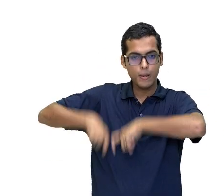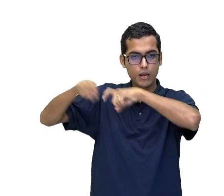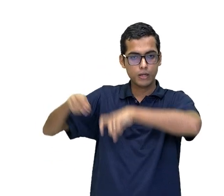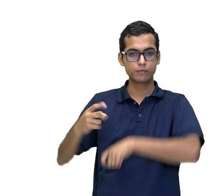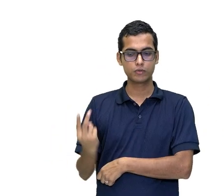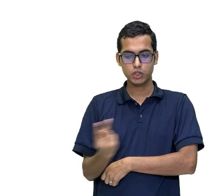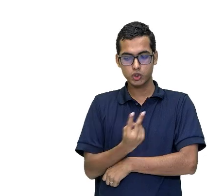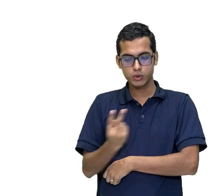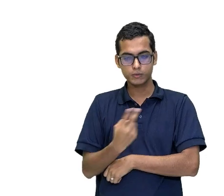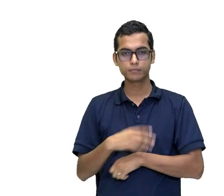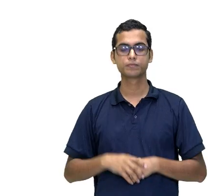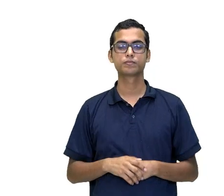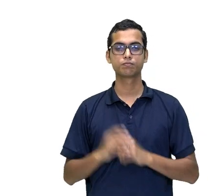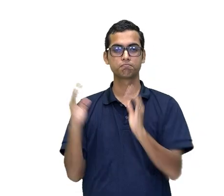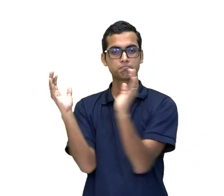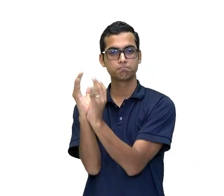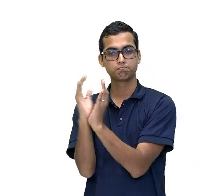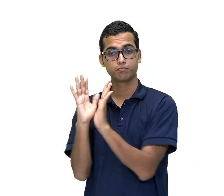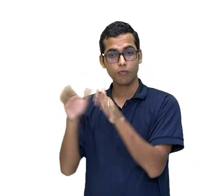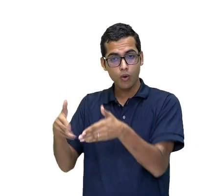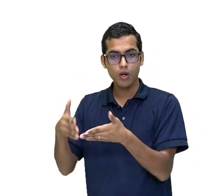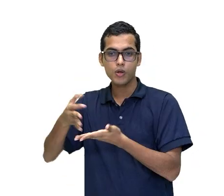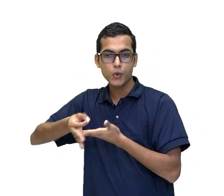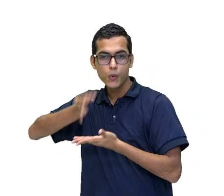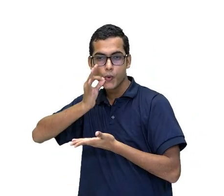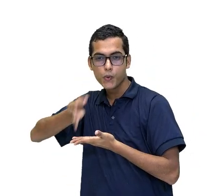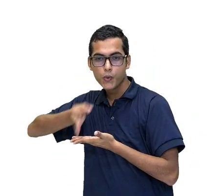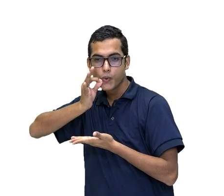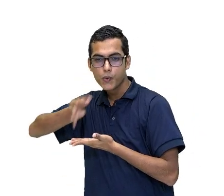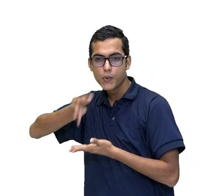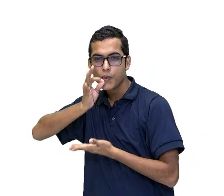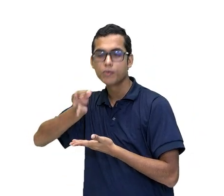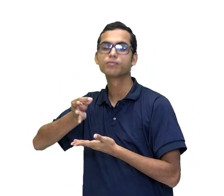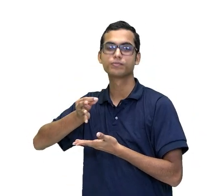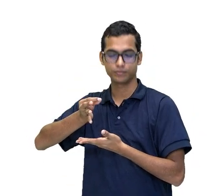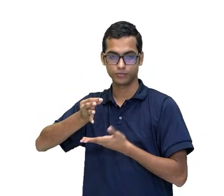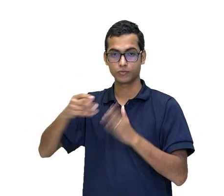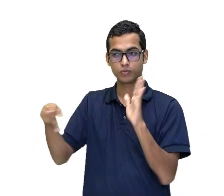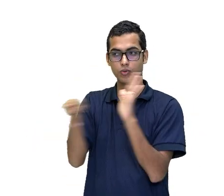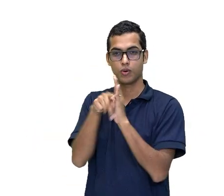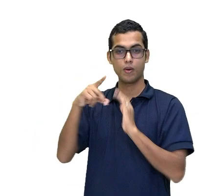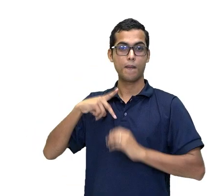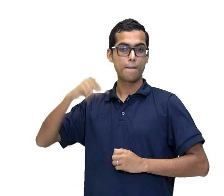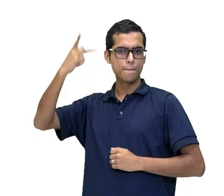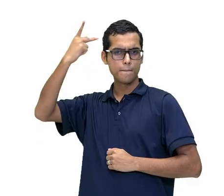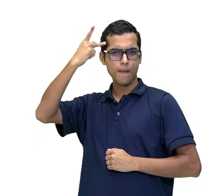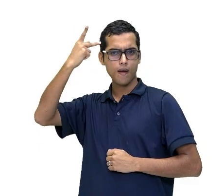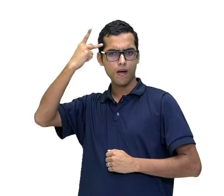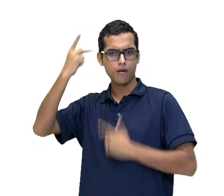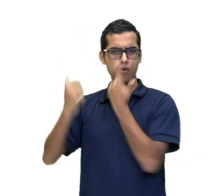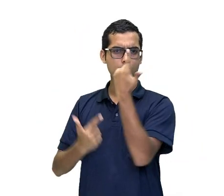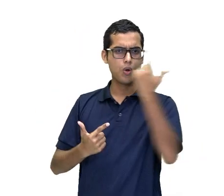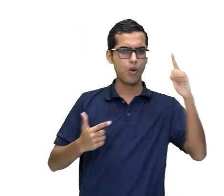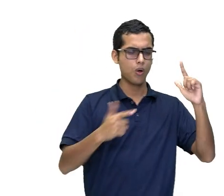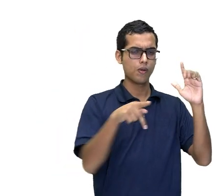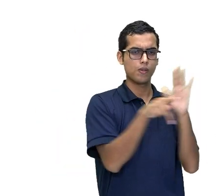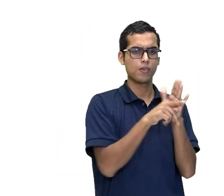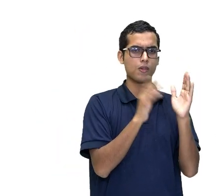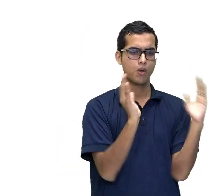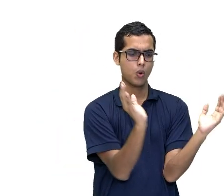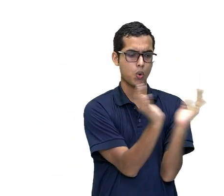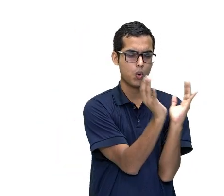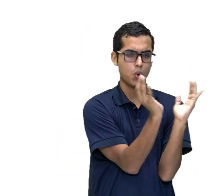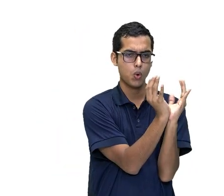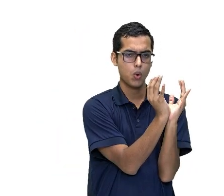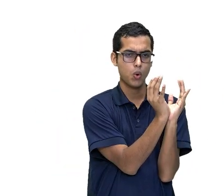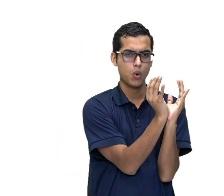à produção de café, que era basicamente a oligarquia paulista, e de outro lado, uma outra oligarquia, ou seja, um outro